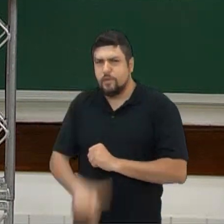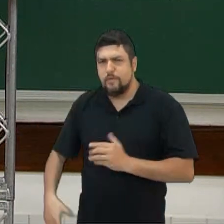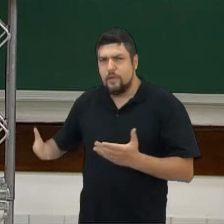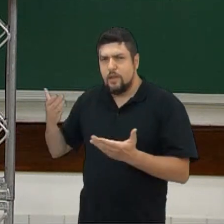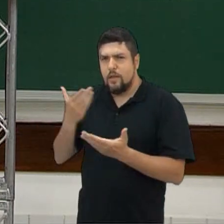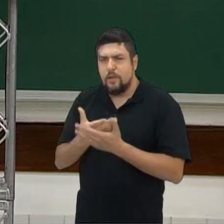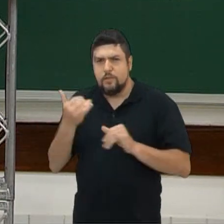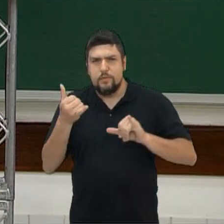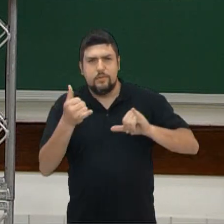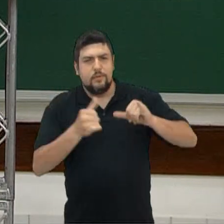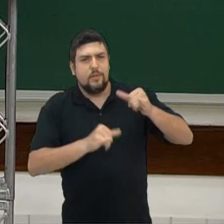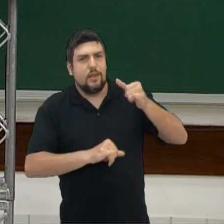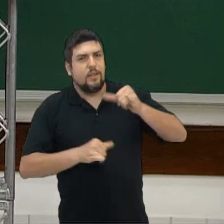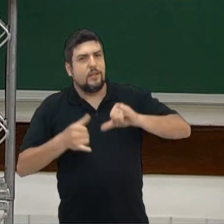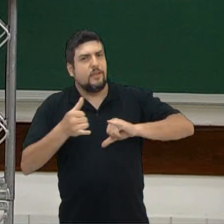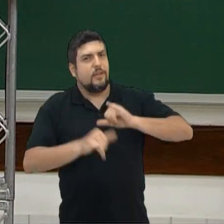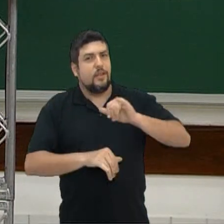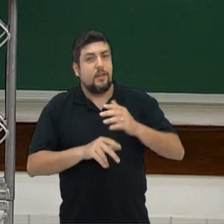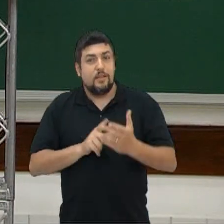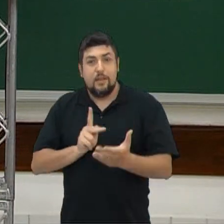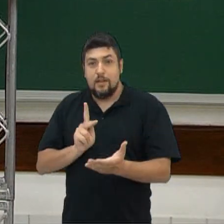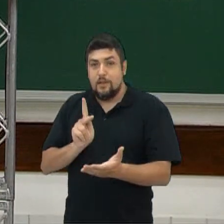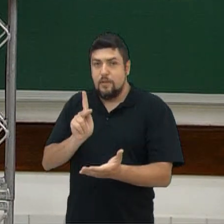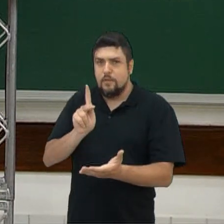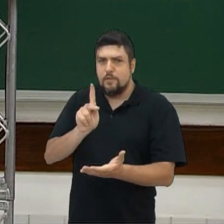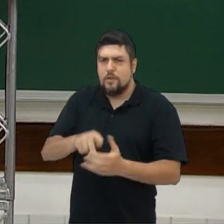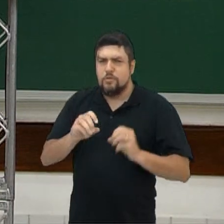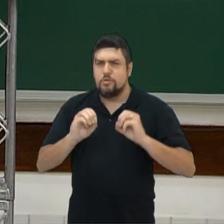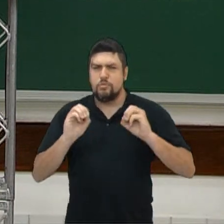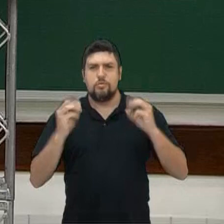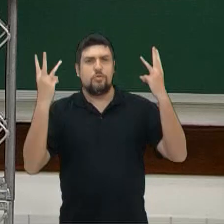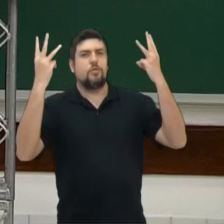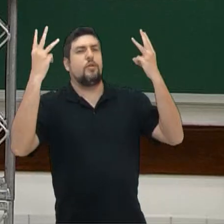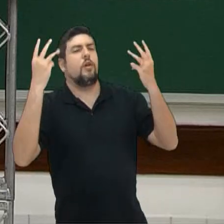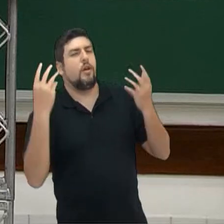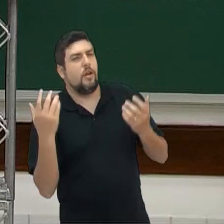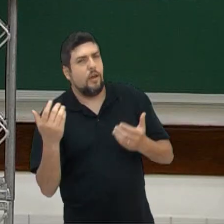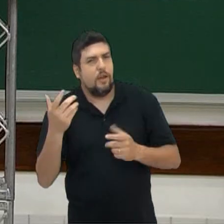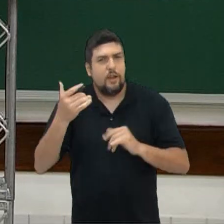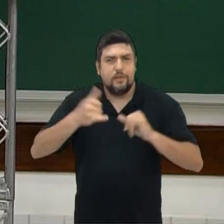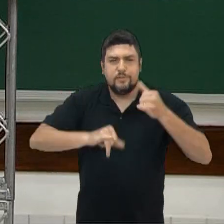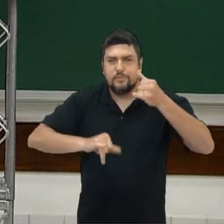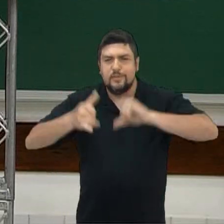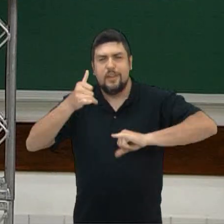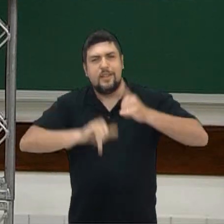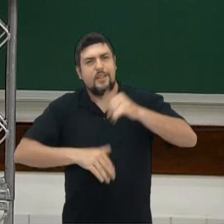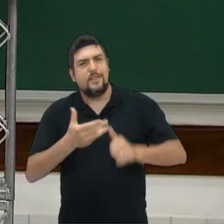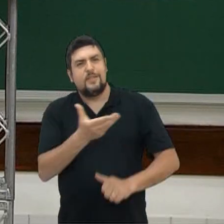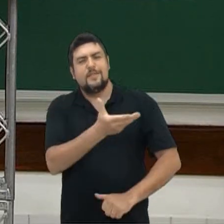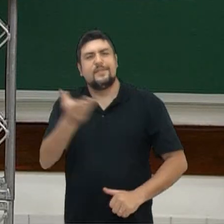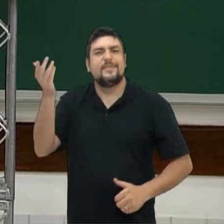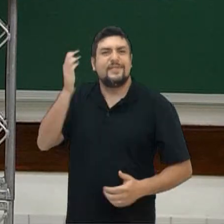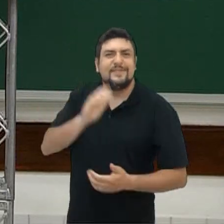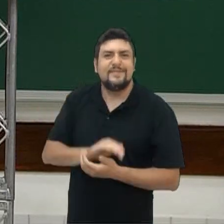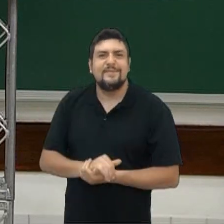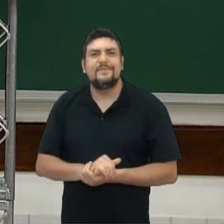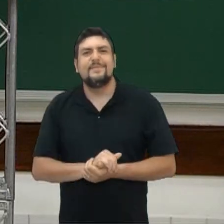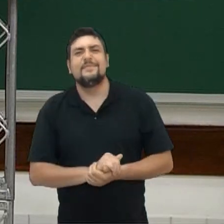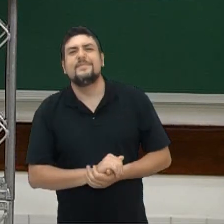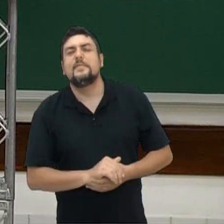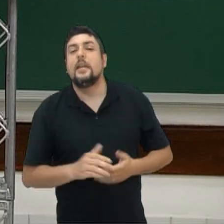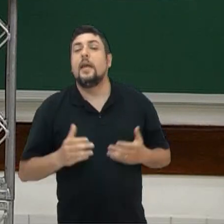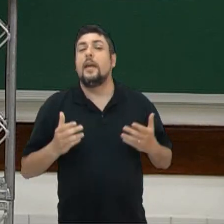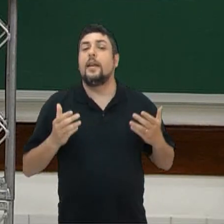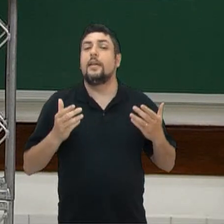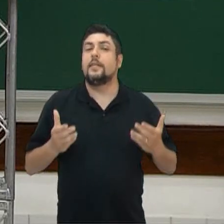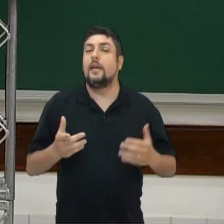Química. Na verdade, é mais aquele show de Química com vocês, galera da